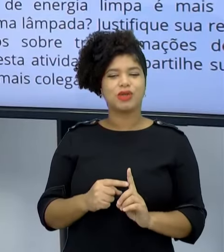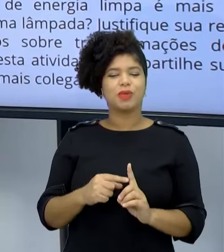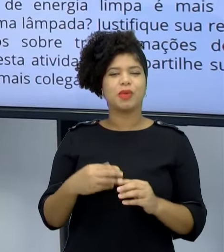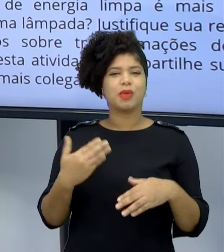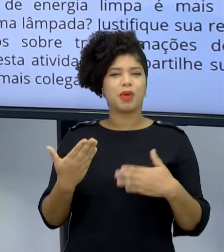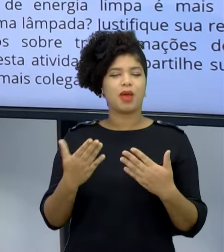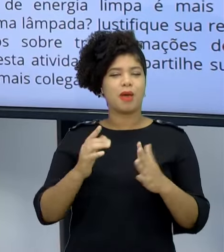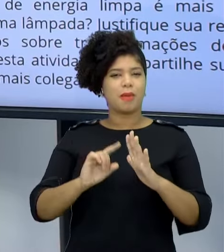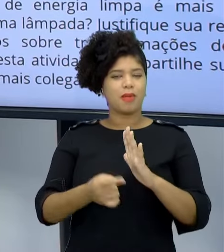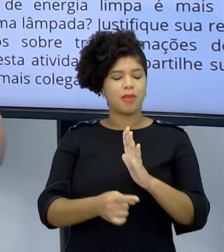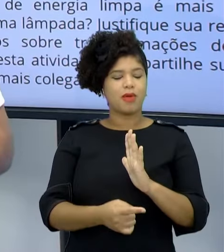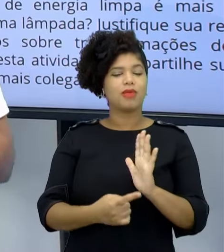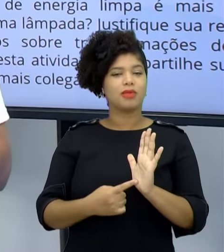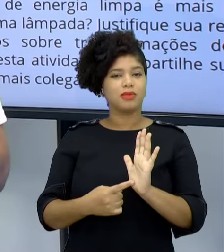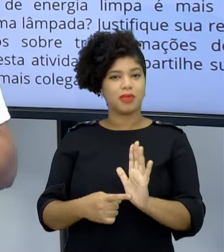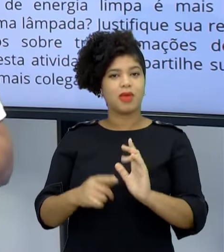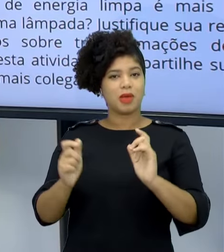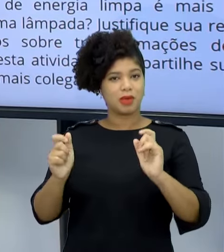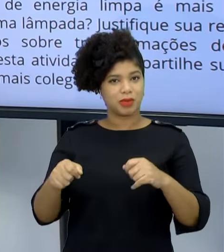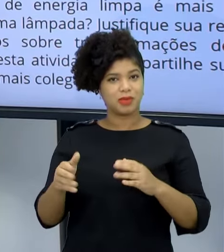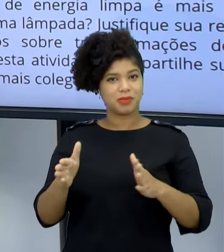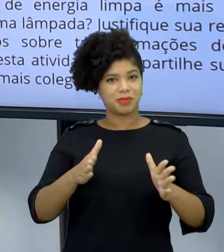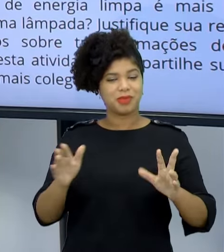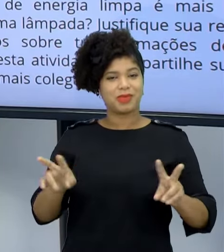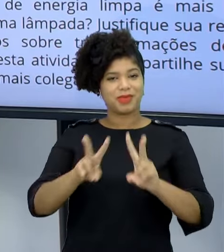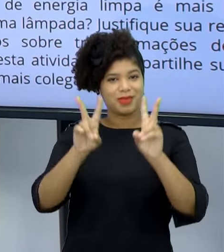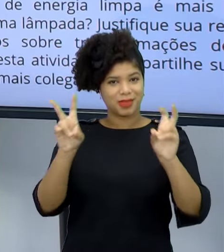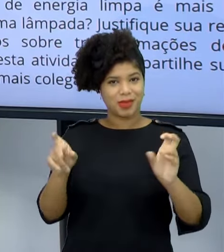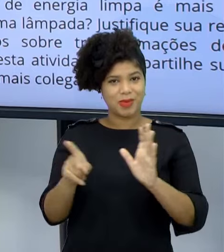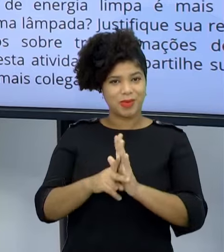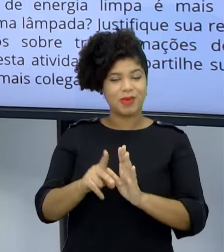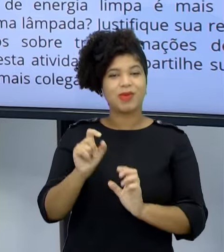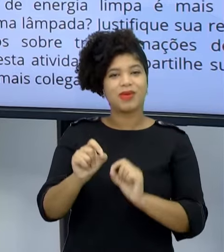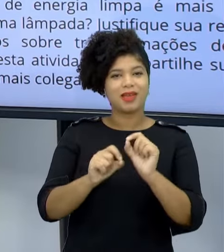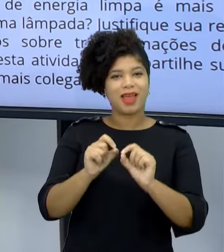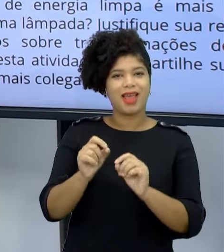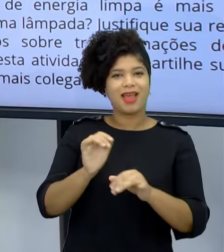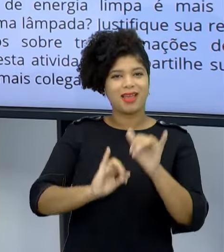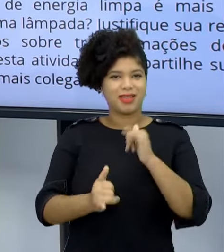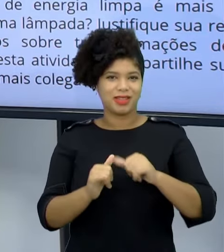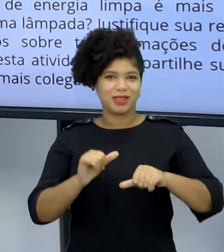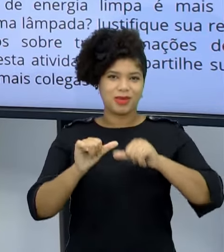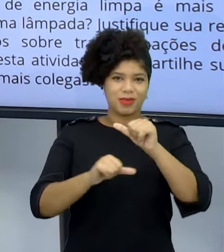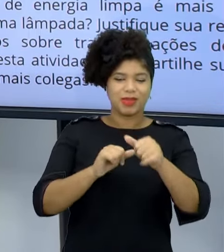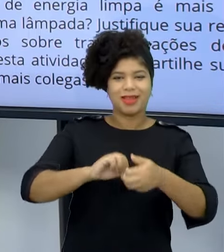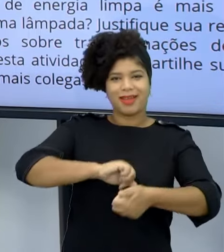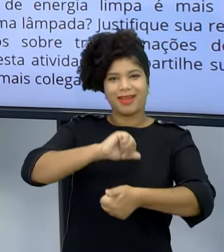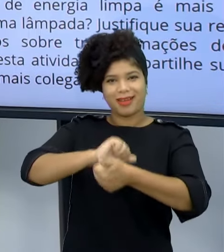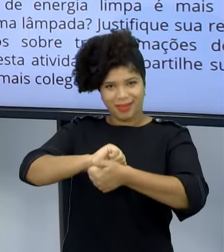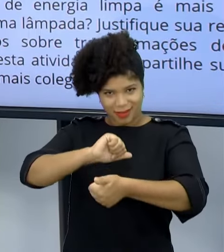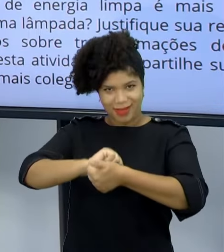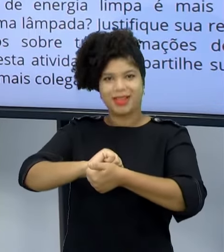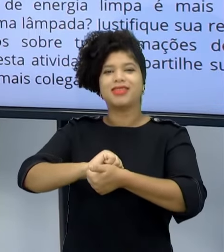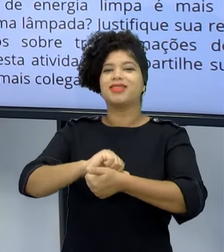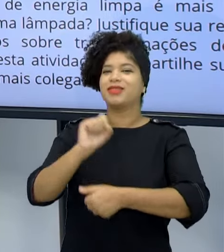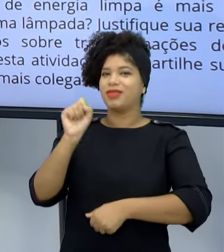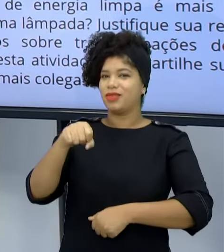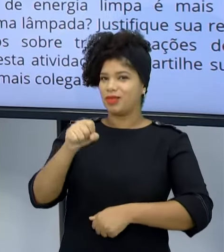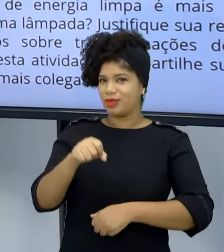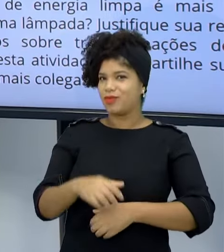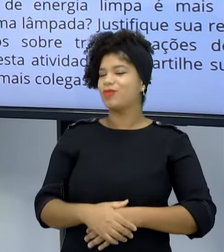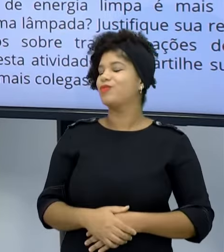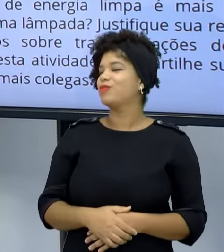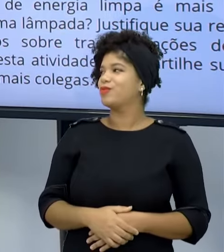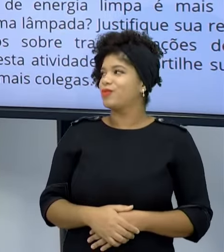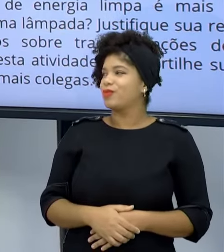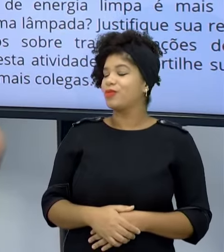seu aprofundamento dentro dessa temática energia, transformação, eficiência, cômputo